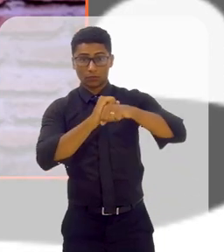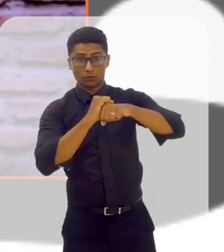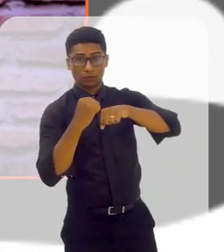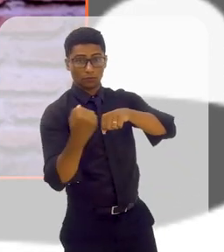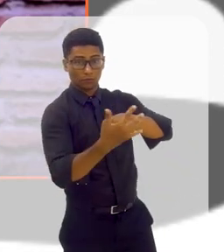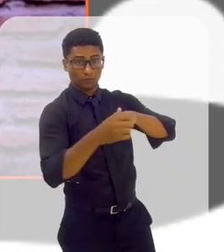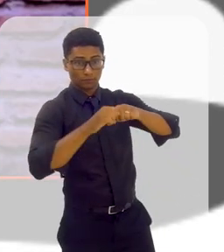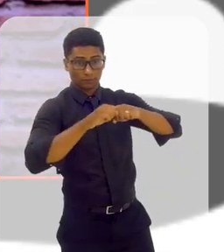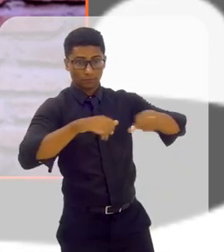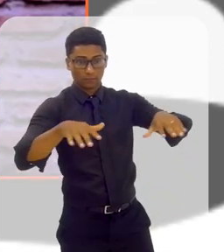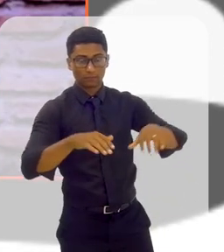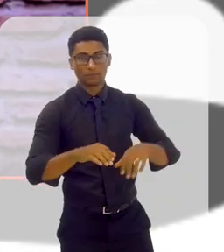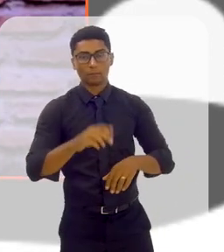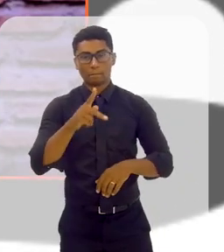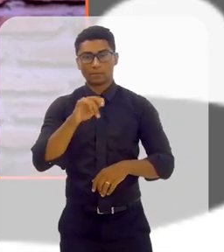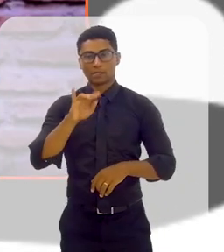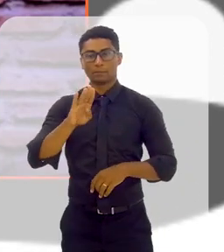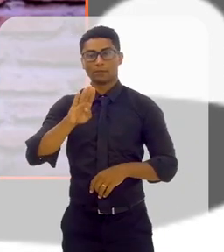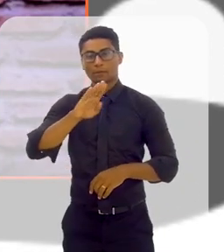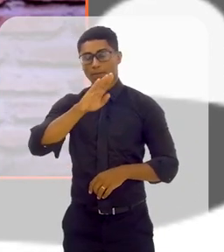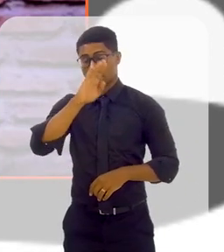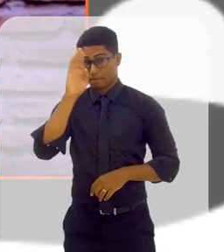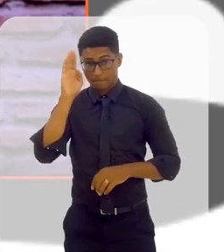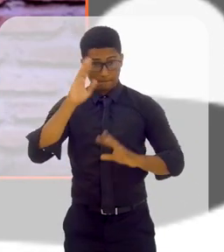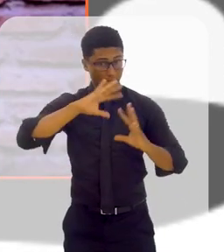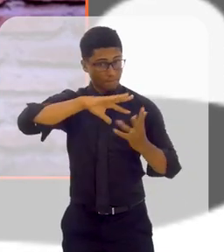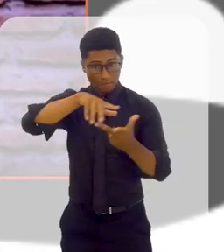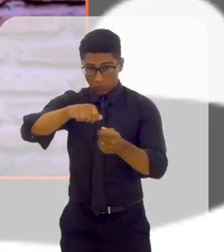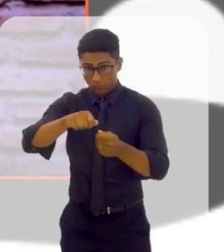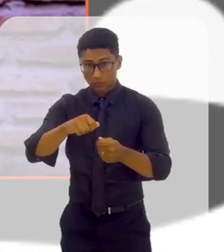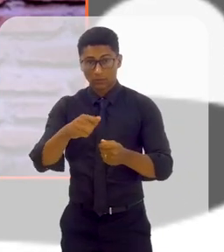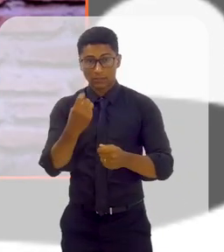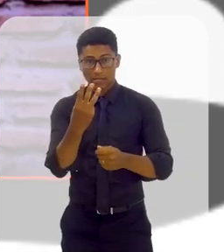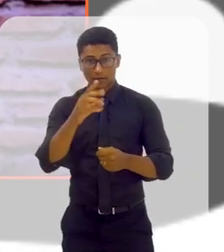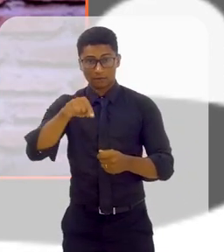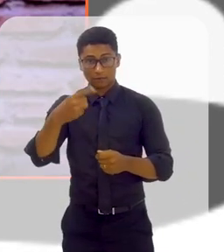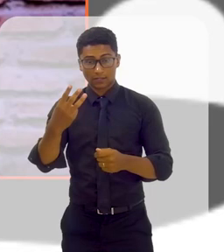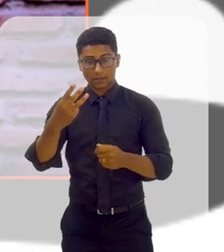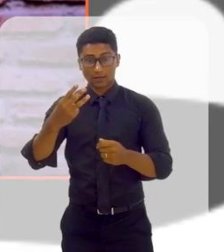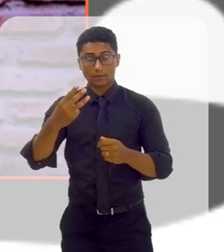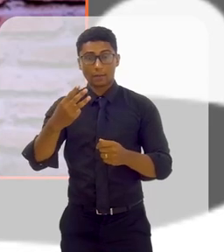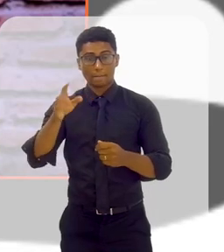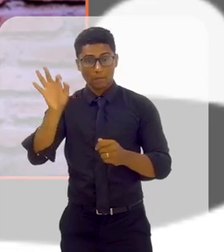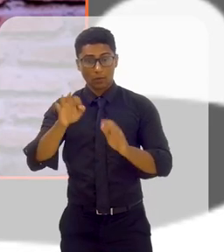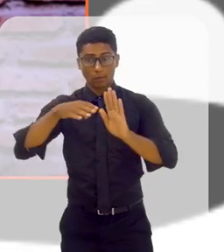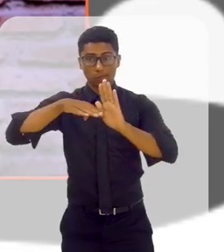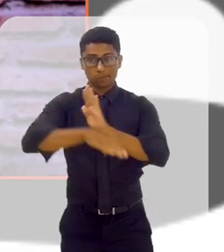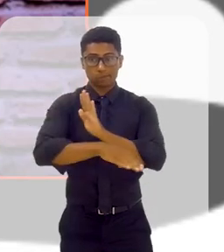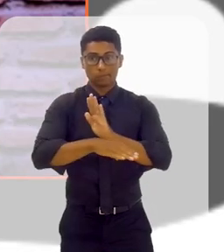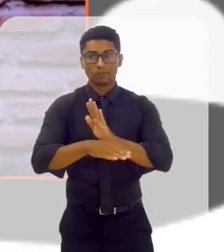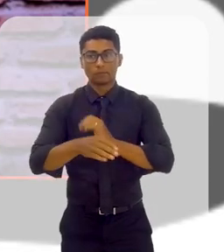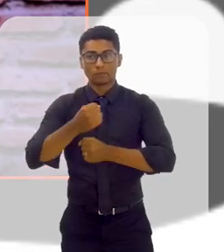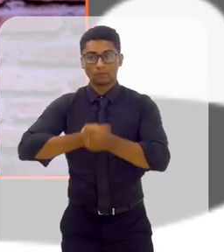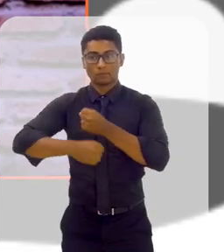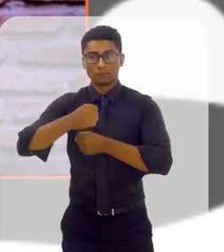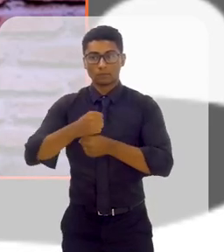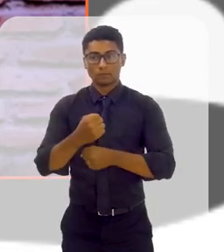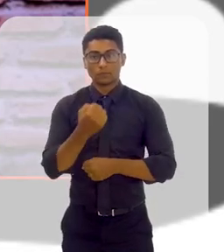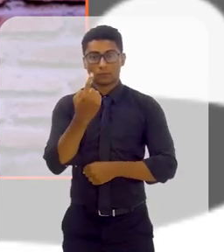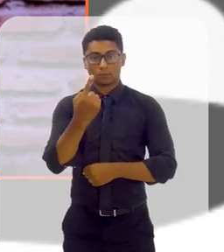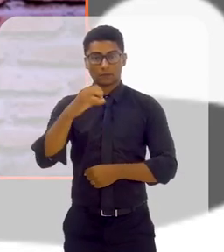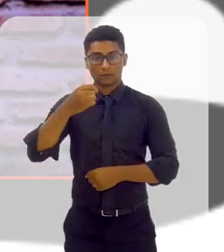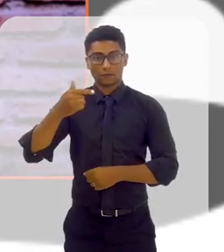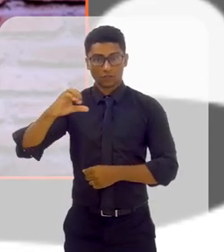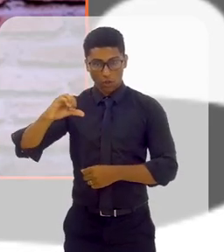o PIB mundial recuou 3.3% na crise de 29 o PIB Mundial recuou